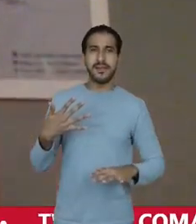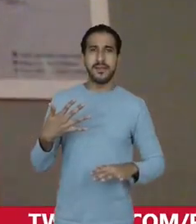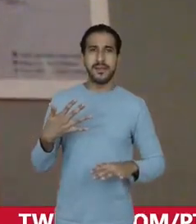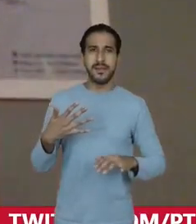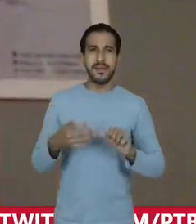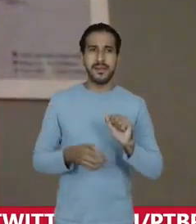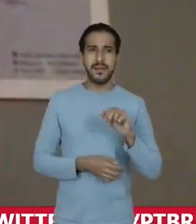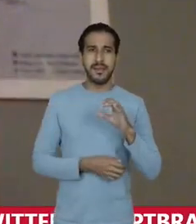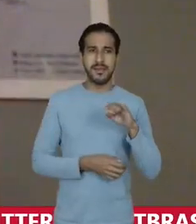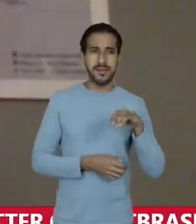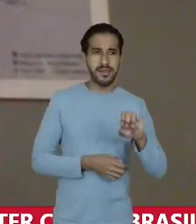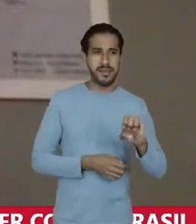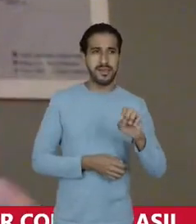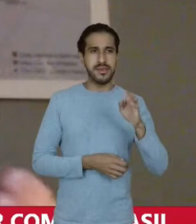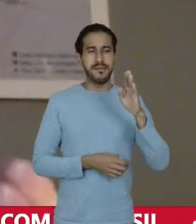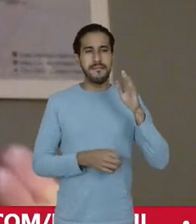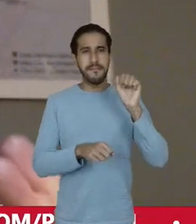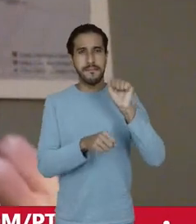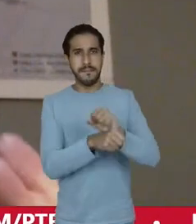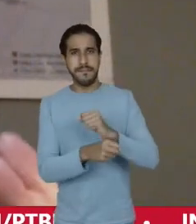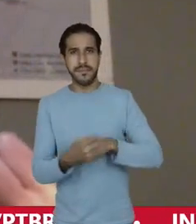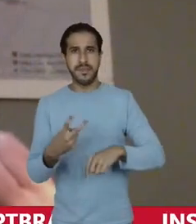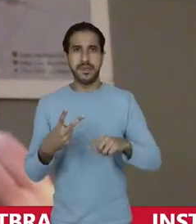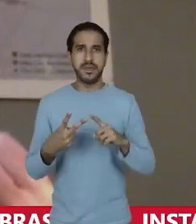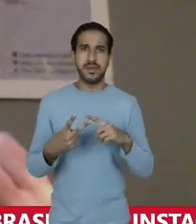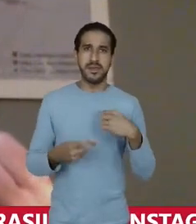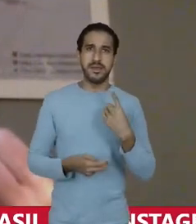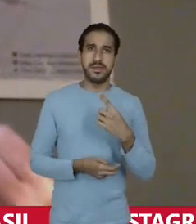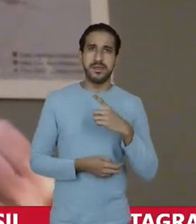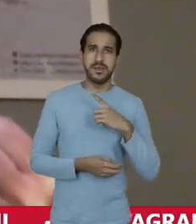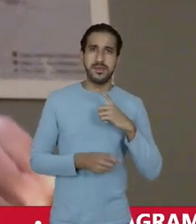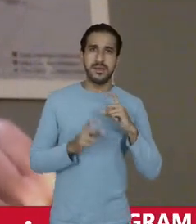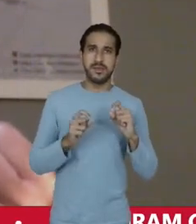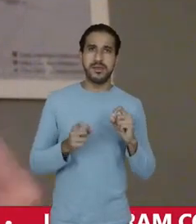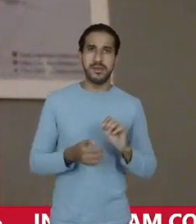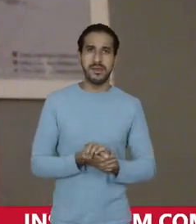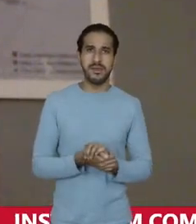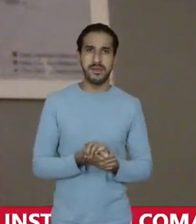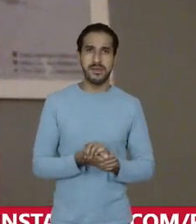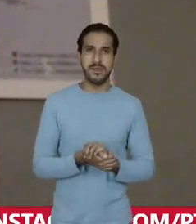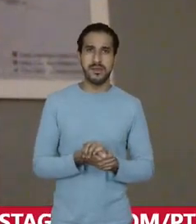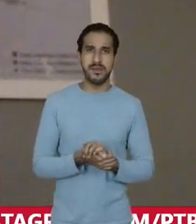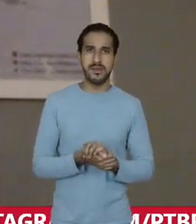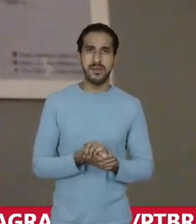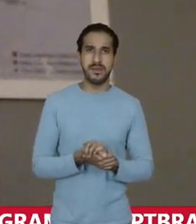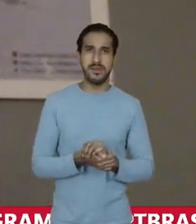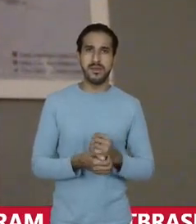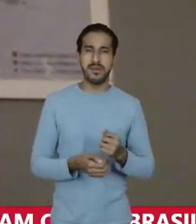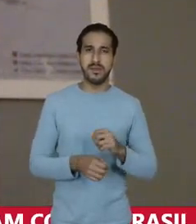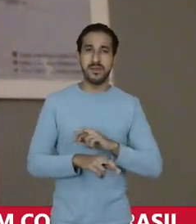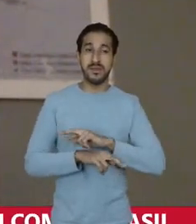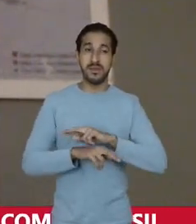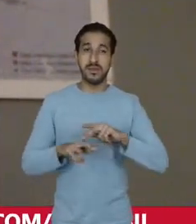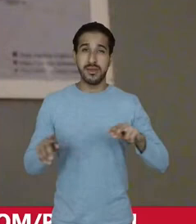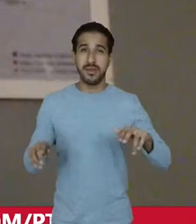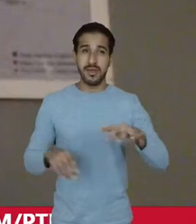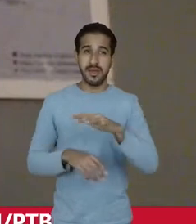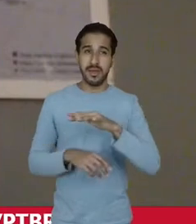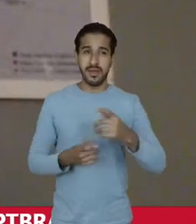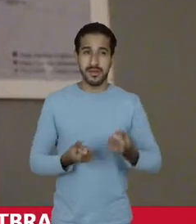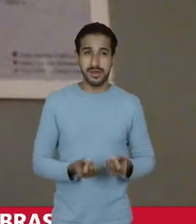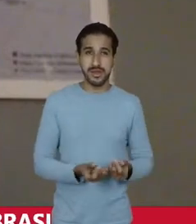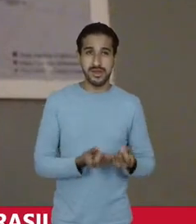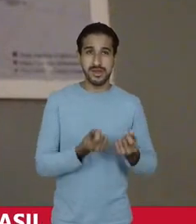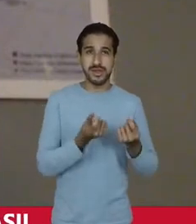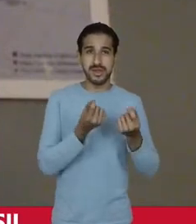a Ancine paralisada, a gente tem uma quantidade enorme de